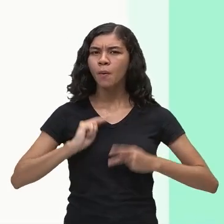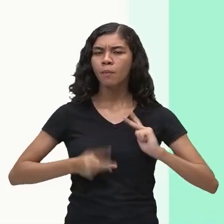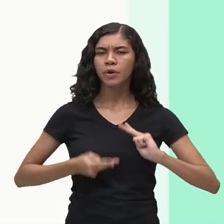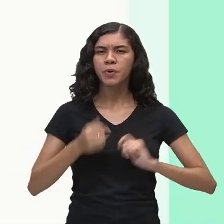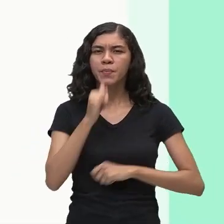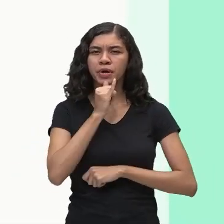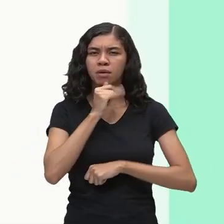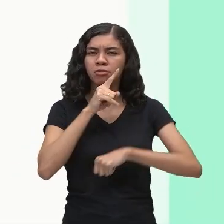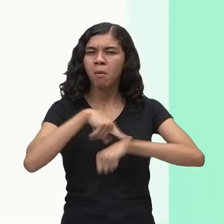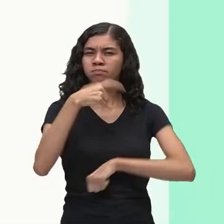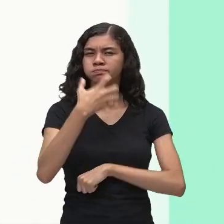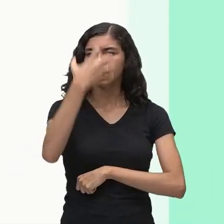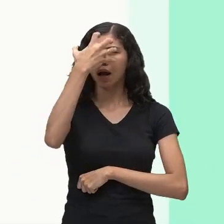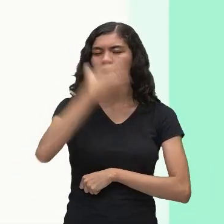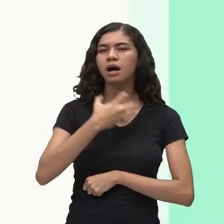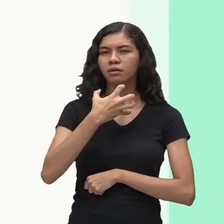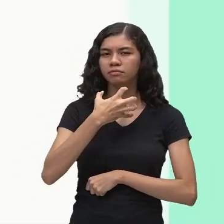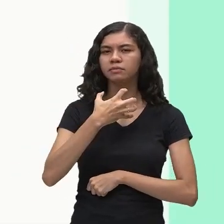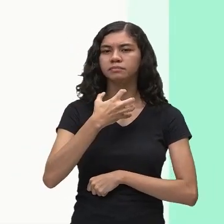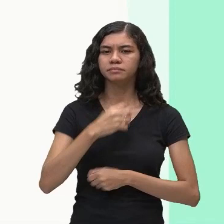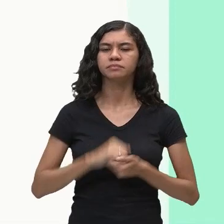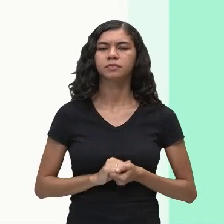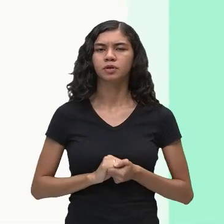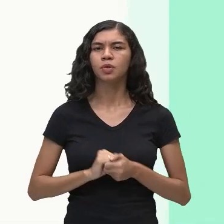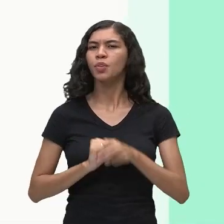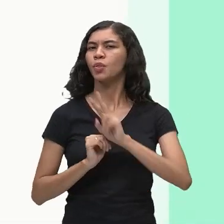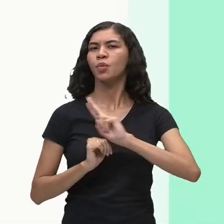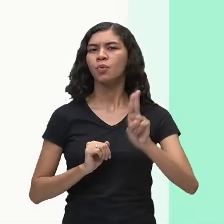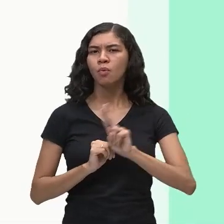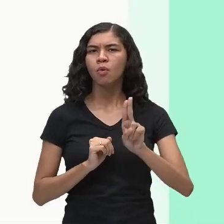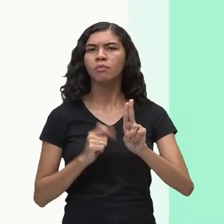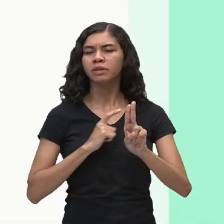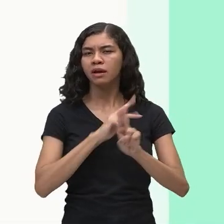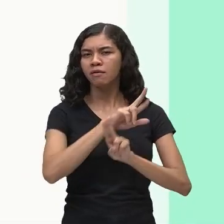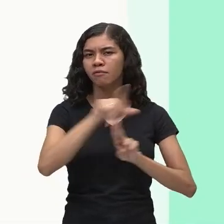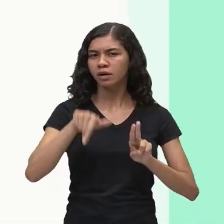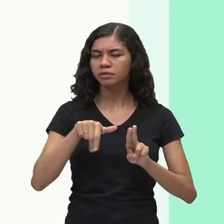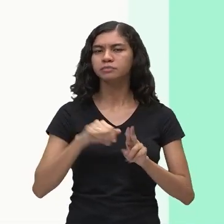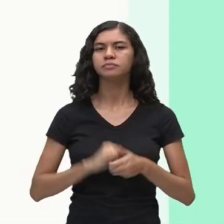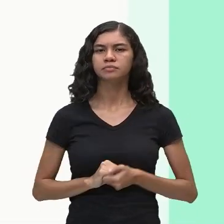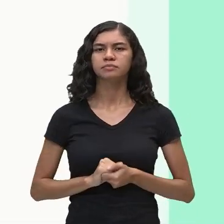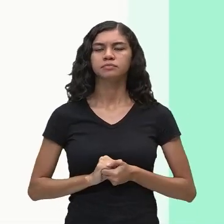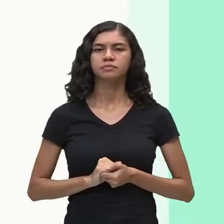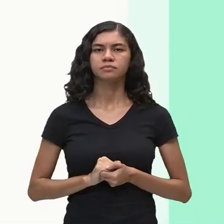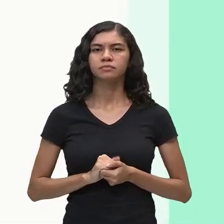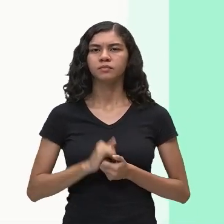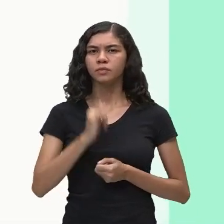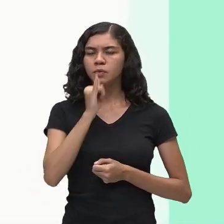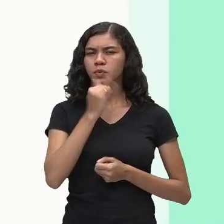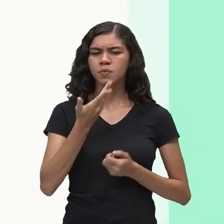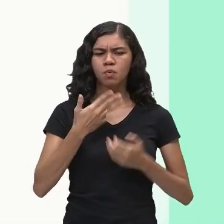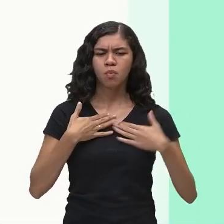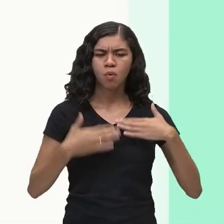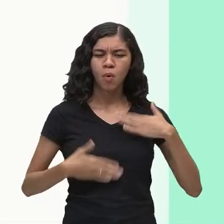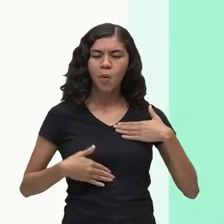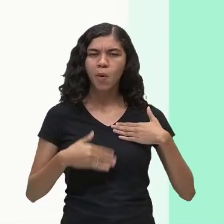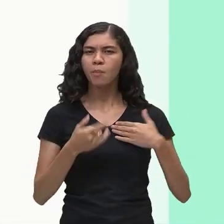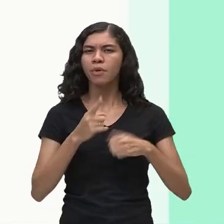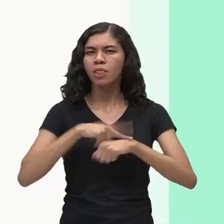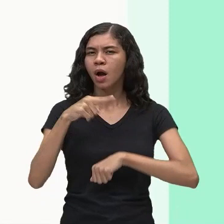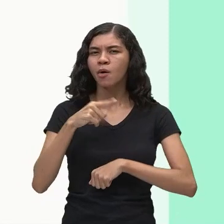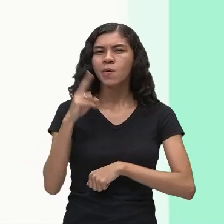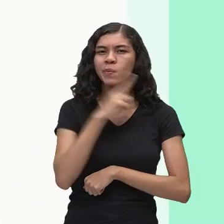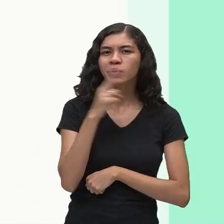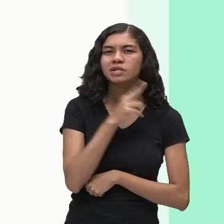momento de estresse, ele também é chamado de hormônio de luta ou de fuga. Prepara o nosso corpo numa situação de defesa, de